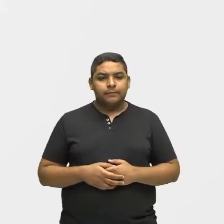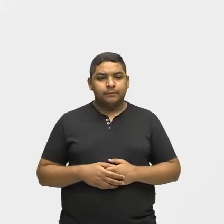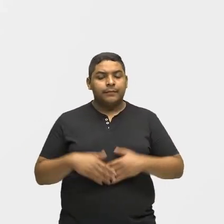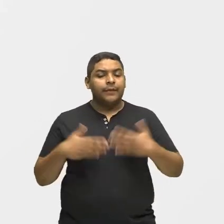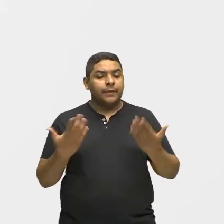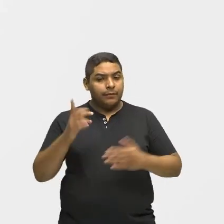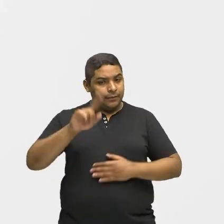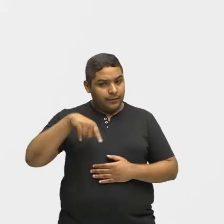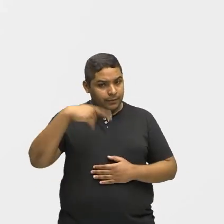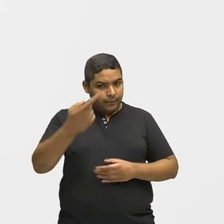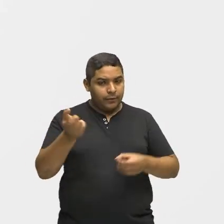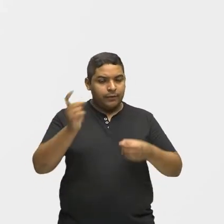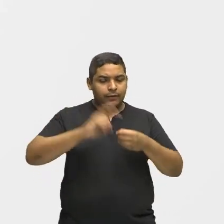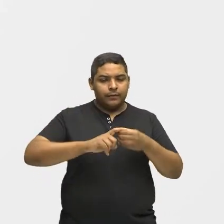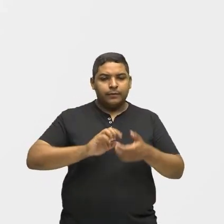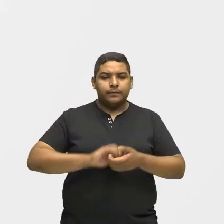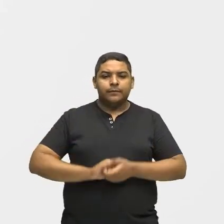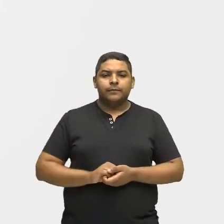até daqui a pouquinho.